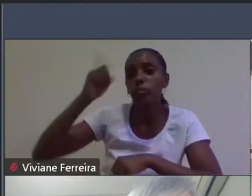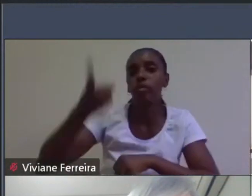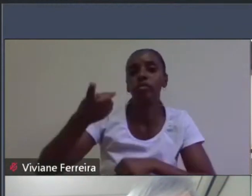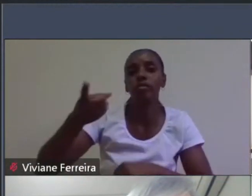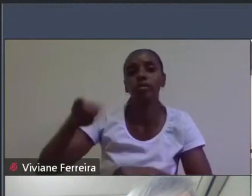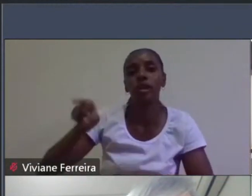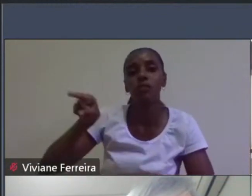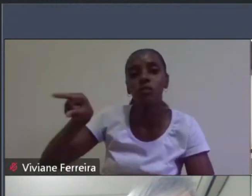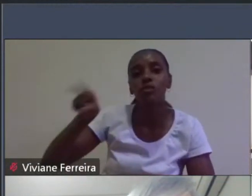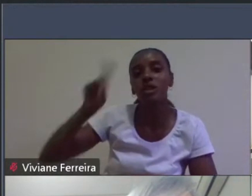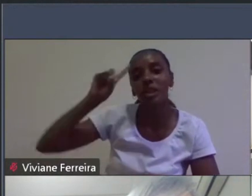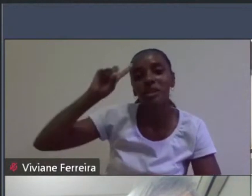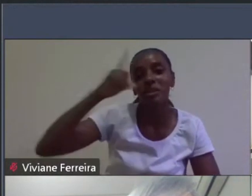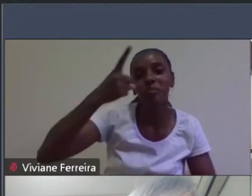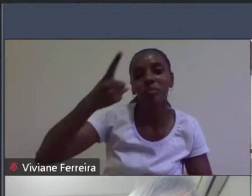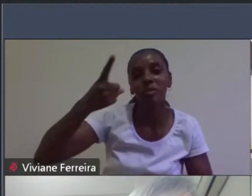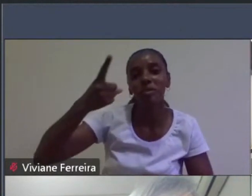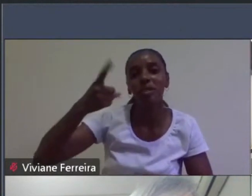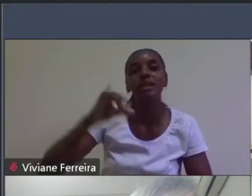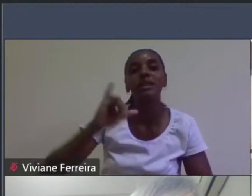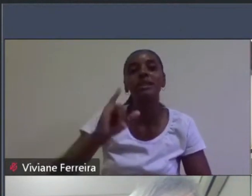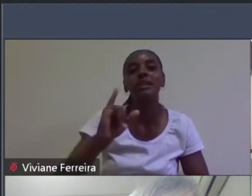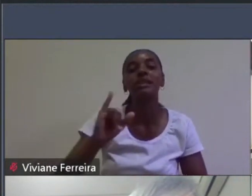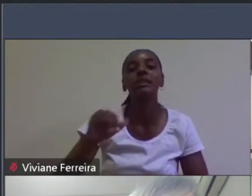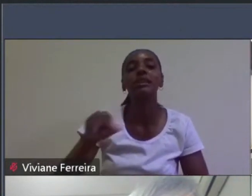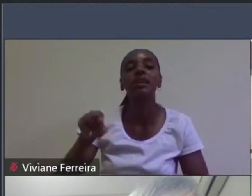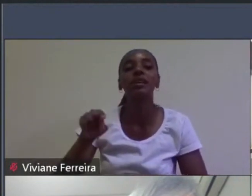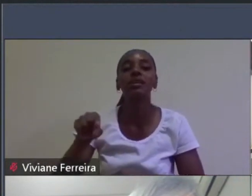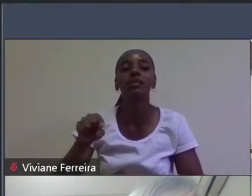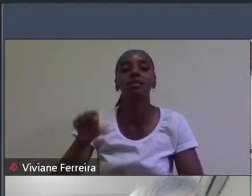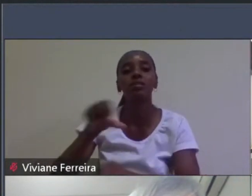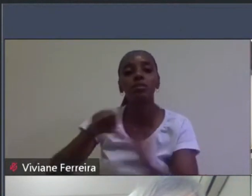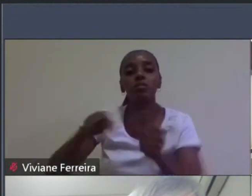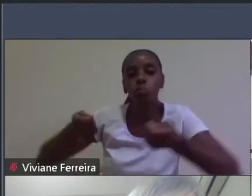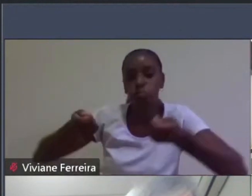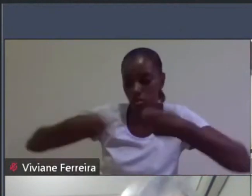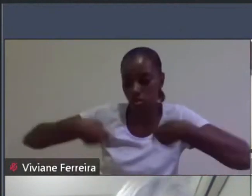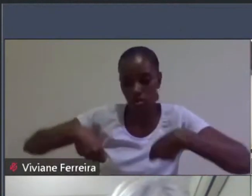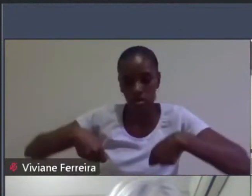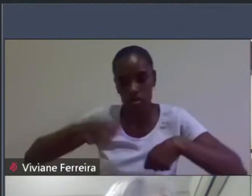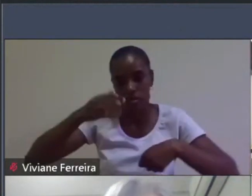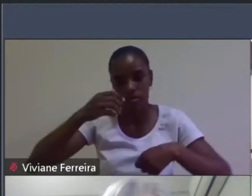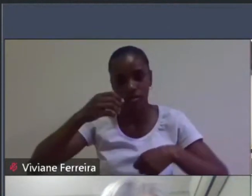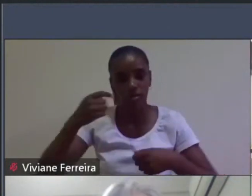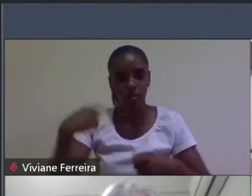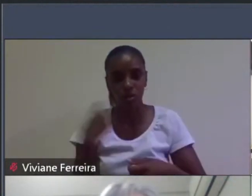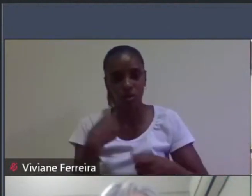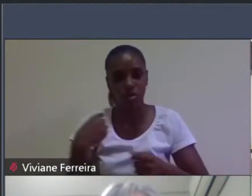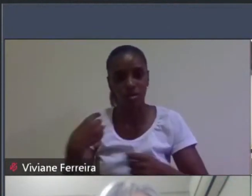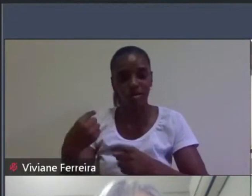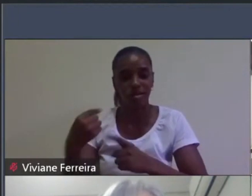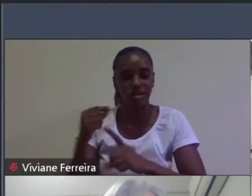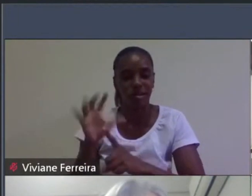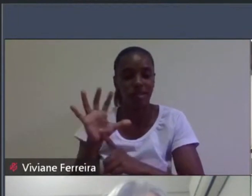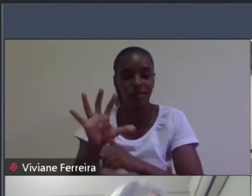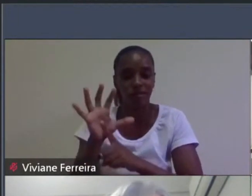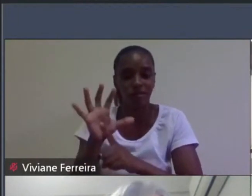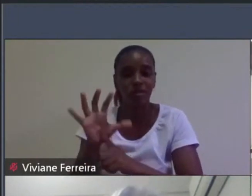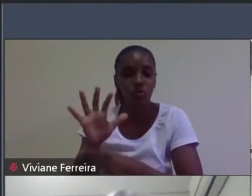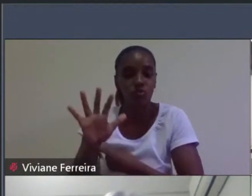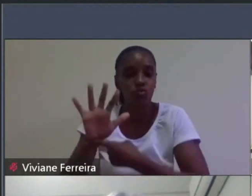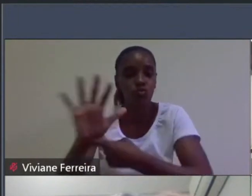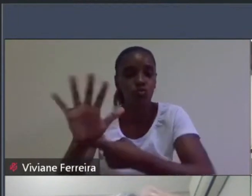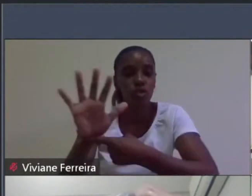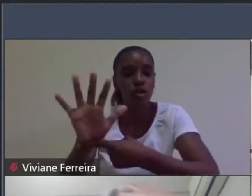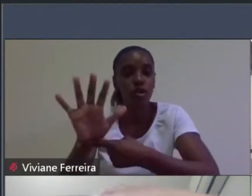a gente souber, de fato, qual é o potencial que a gente tem de influenciar as pessoas e ecoar, né? A gente é você no comando. Se